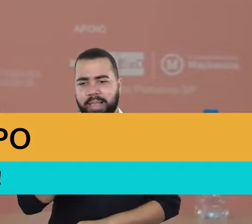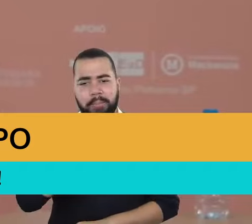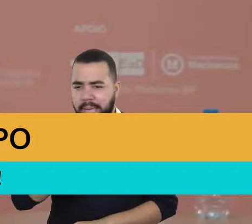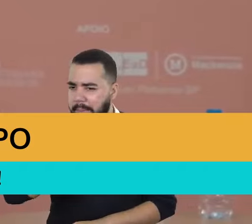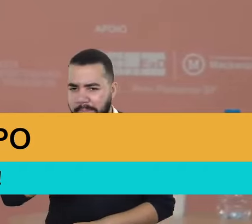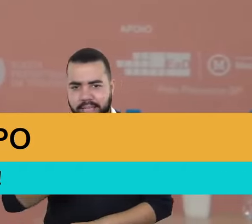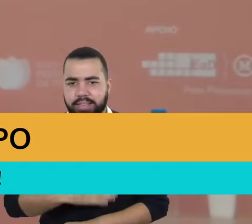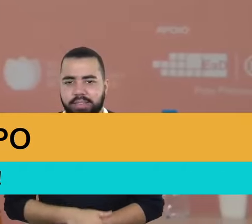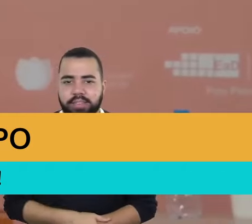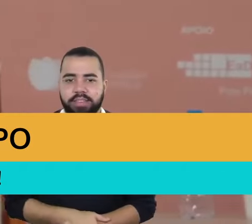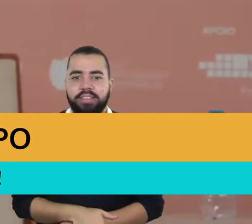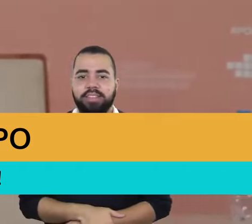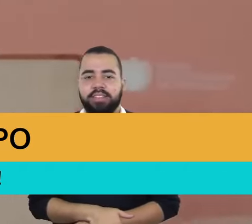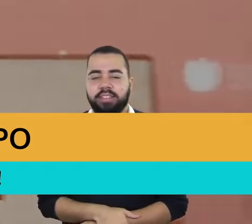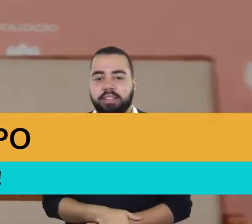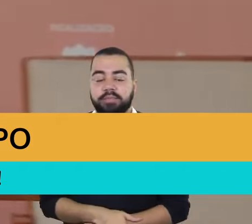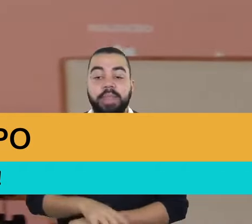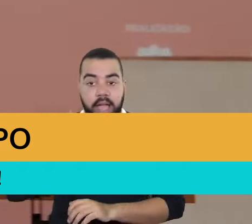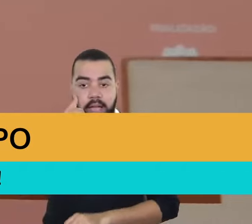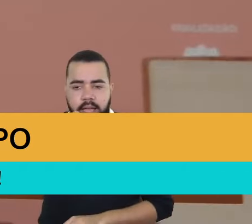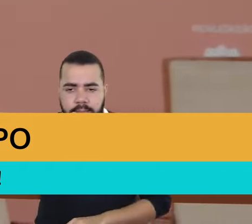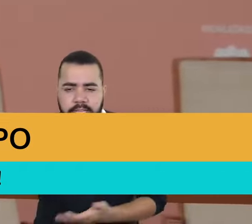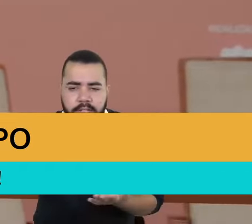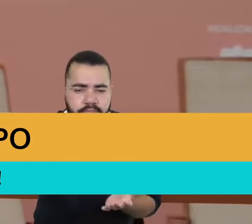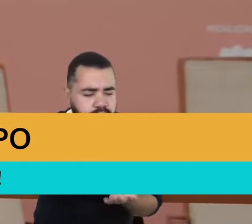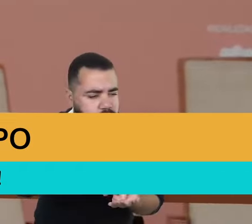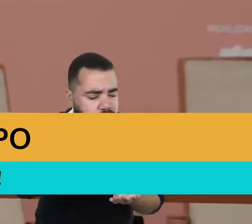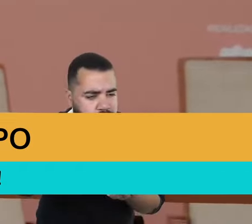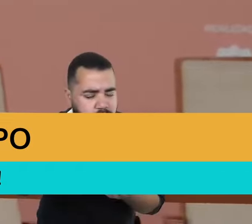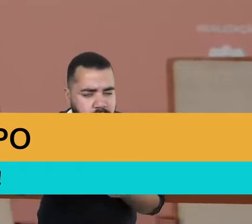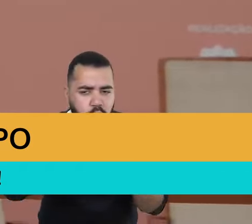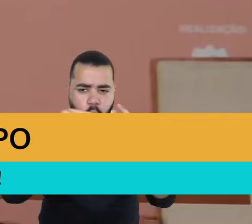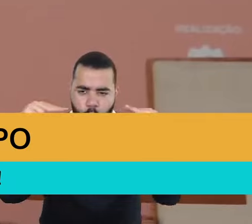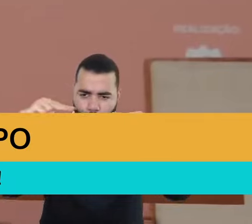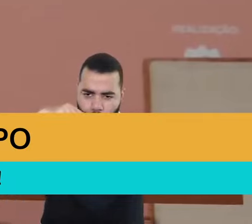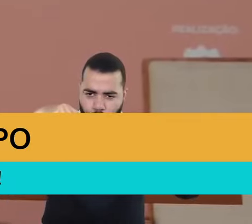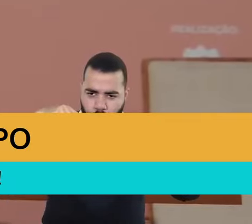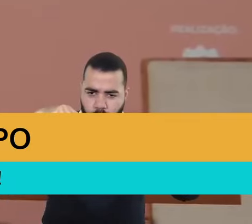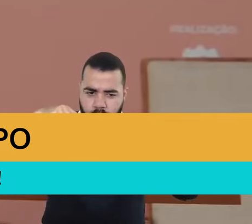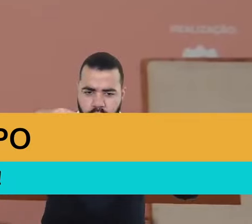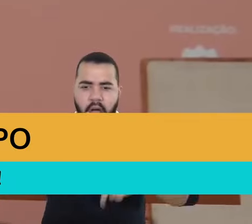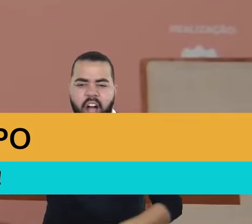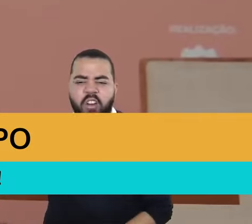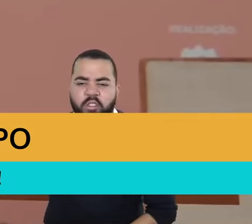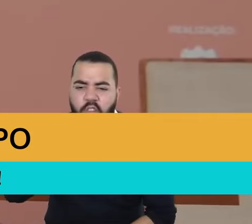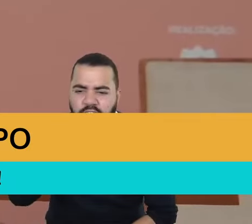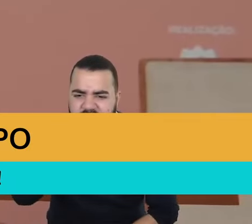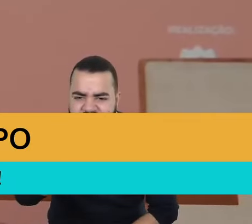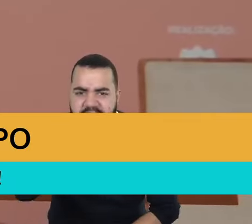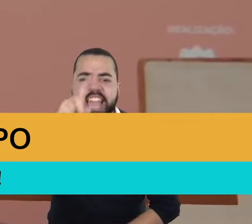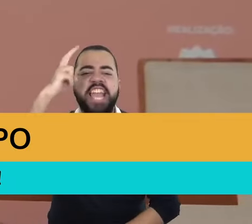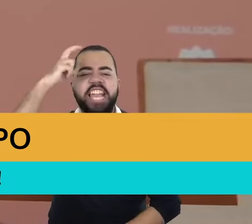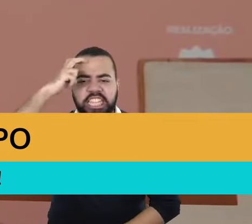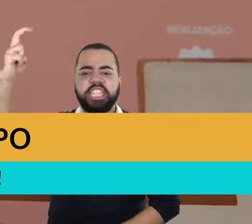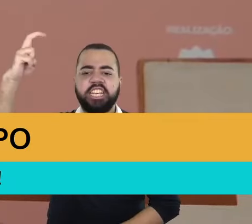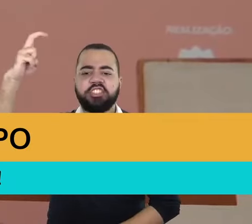gente? Claro que é difícil. Aí ela ajoelhou assim, olhou dentro dos meus olhos e falou, você é muito